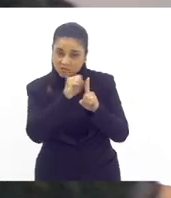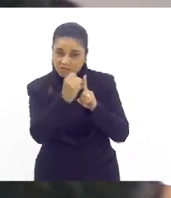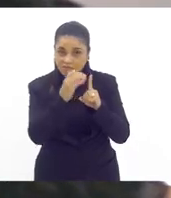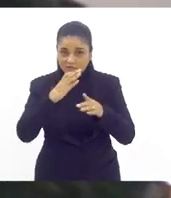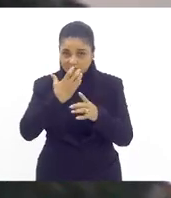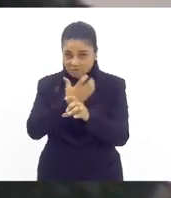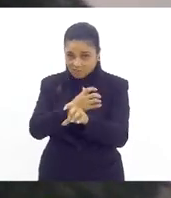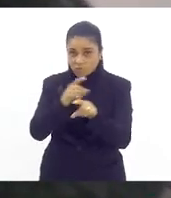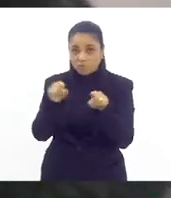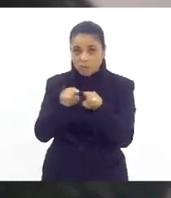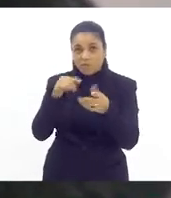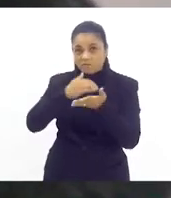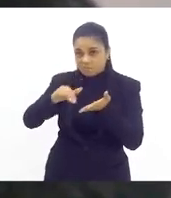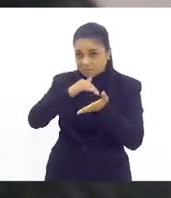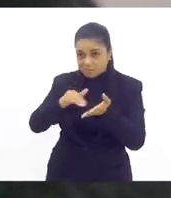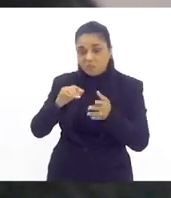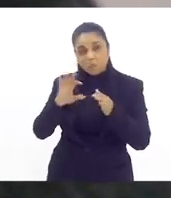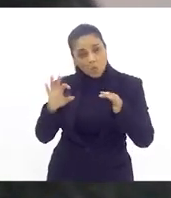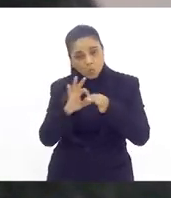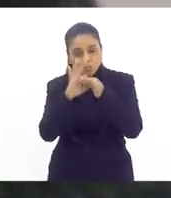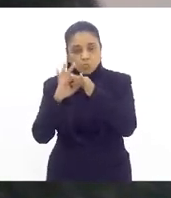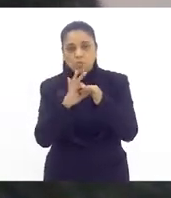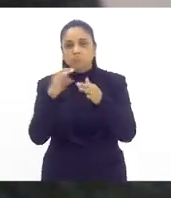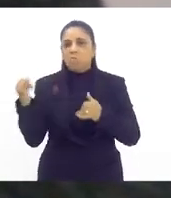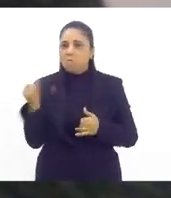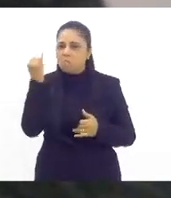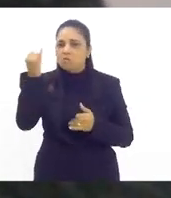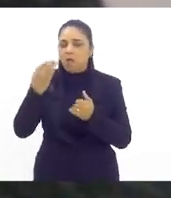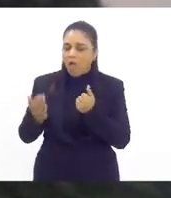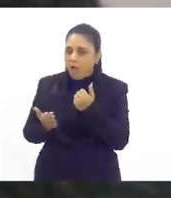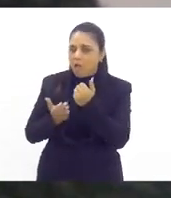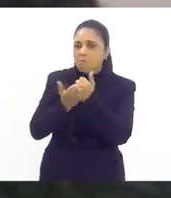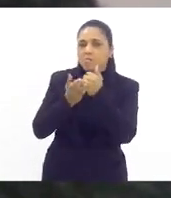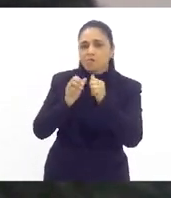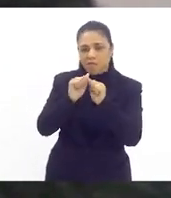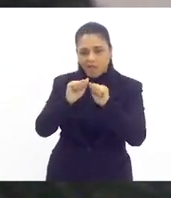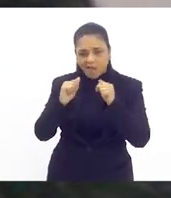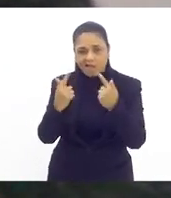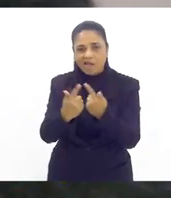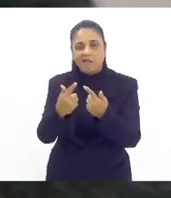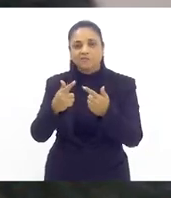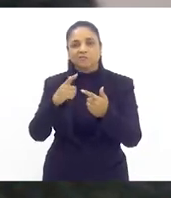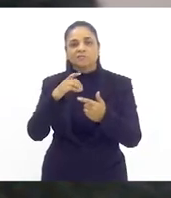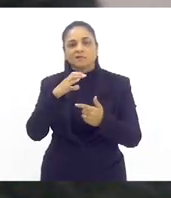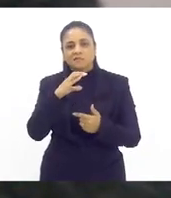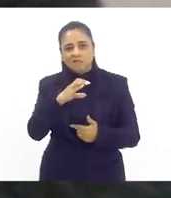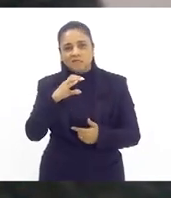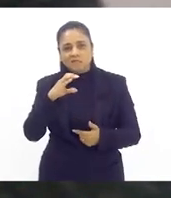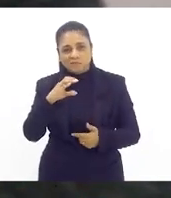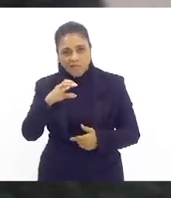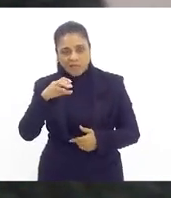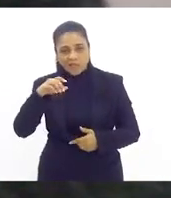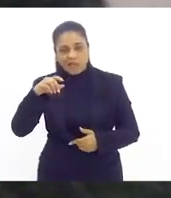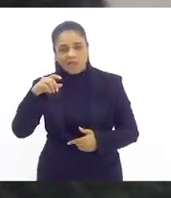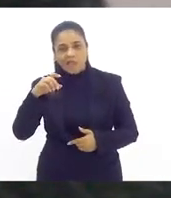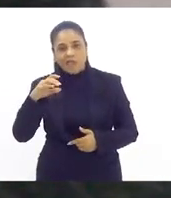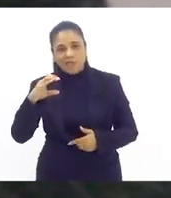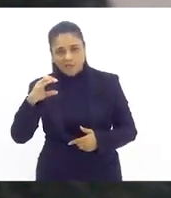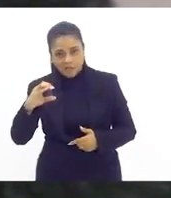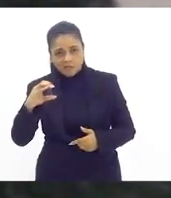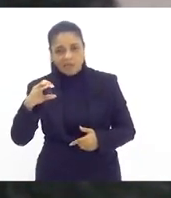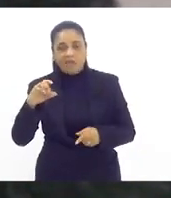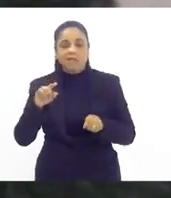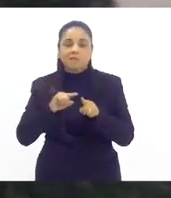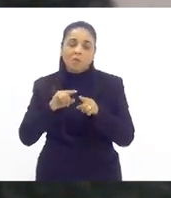importante que a gente muito unido E aí quero pedir muito apoio da alerj e da CESEC para que a gente consiga fazer